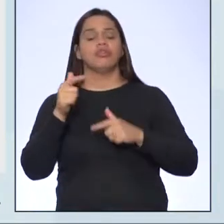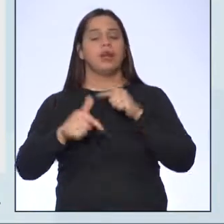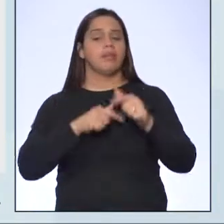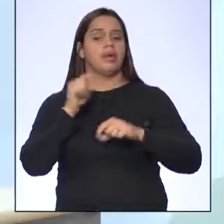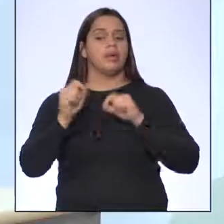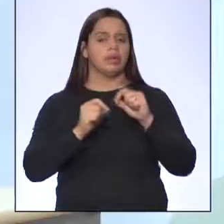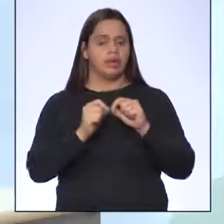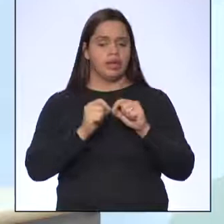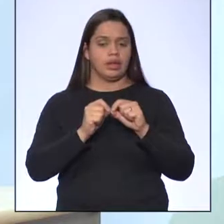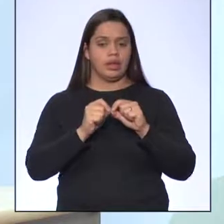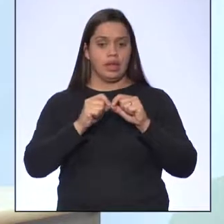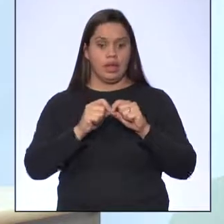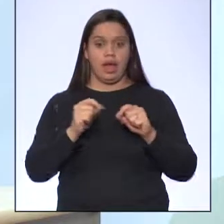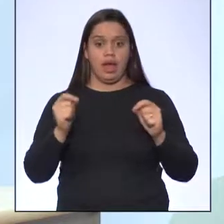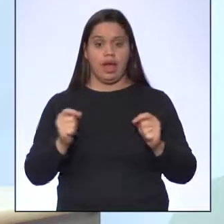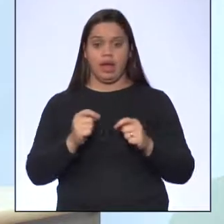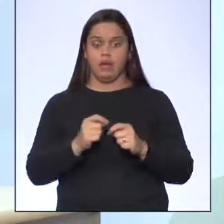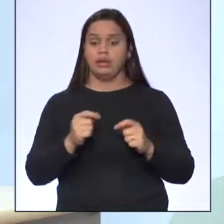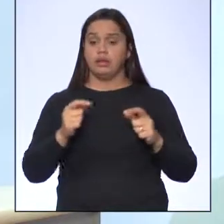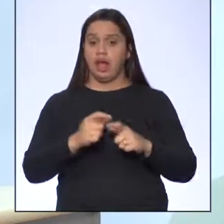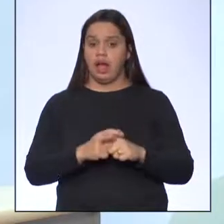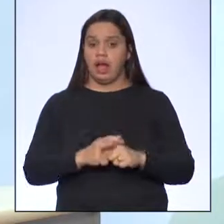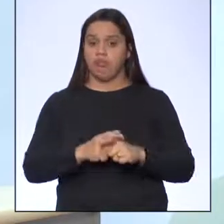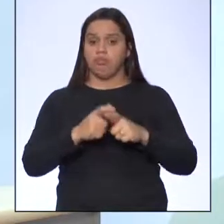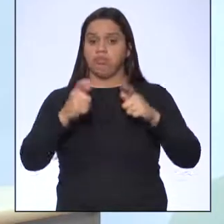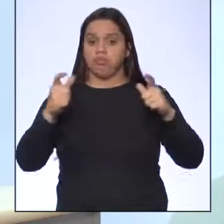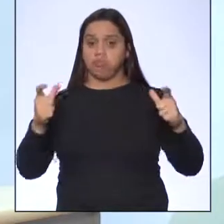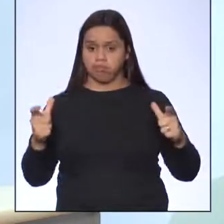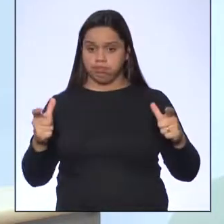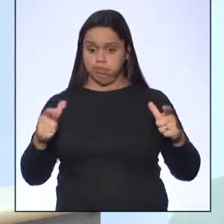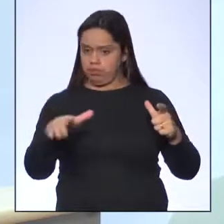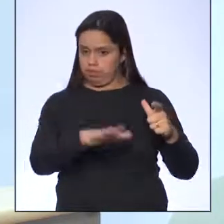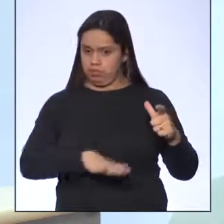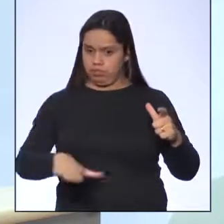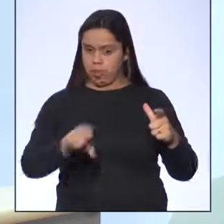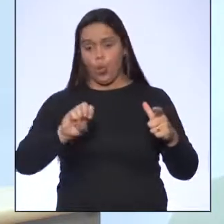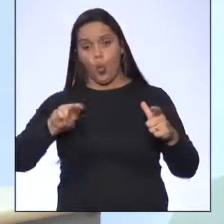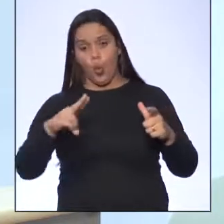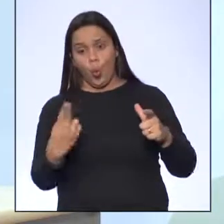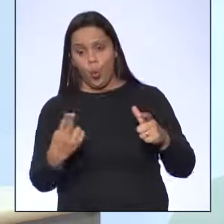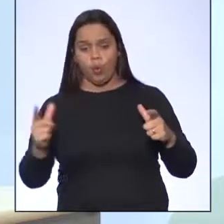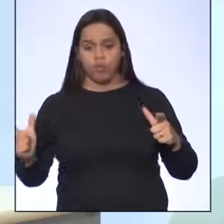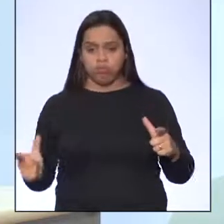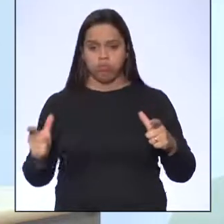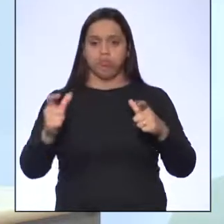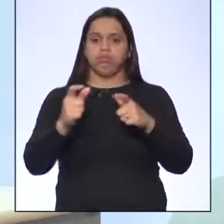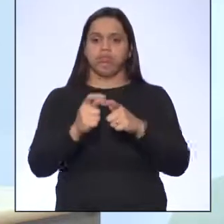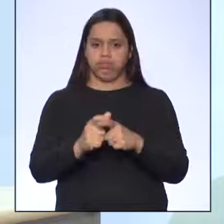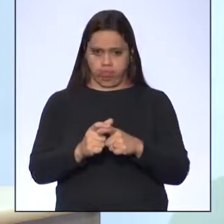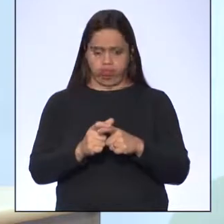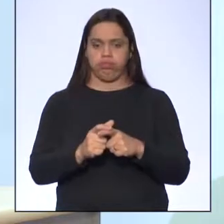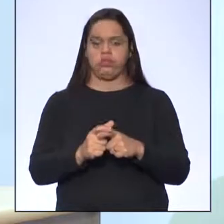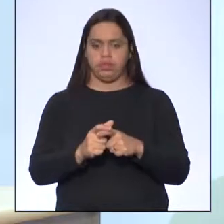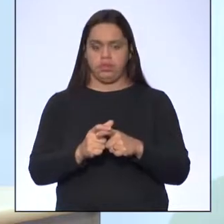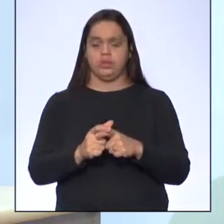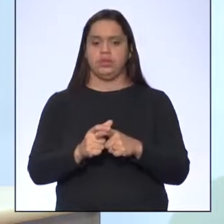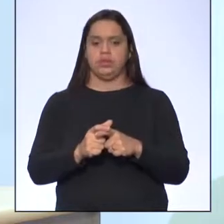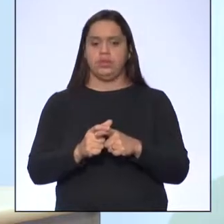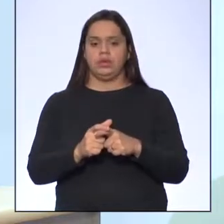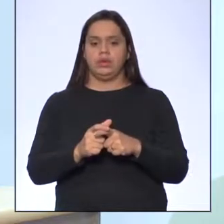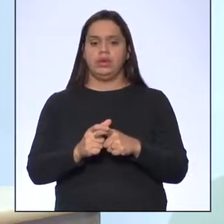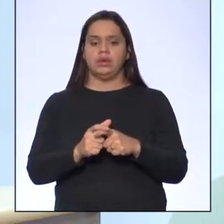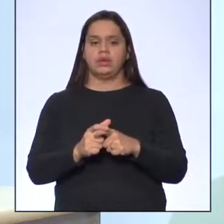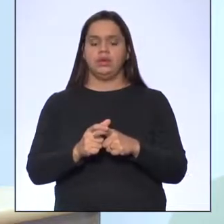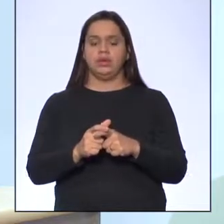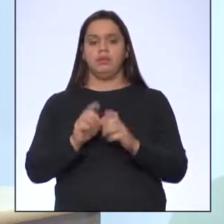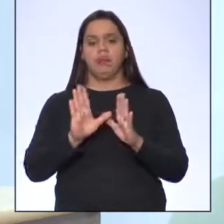redução ou do aumento de áreas de territórios representados a partir de um determinado tema,